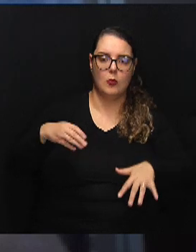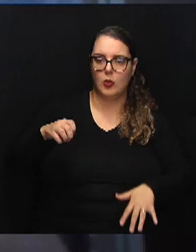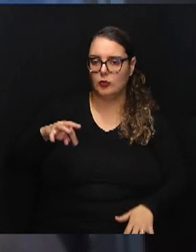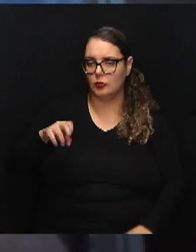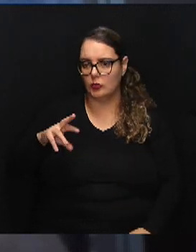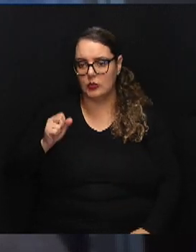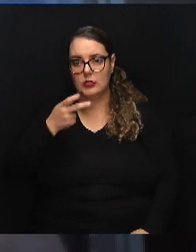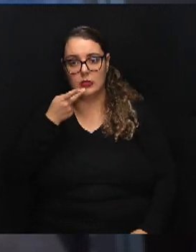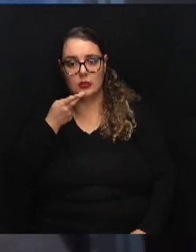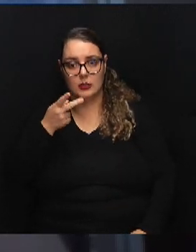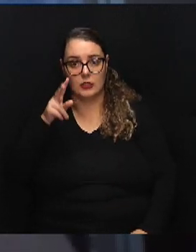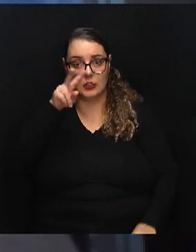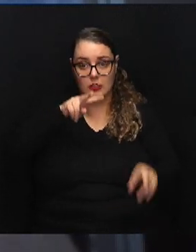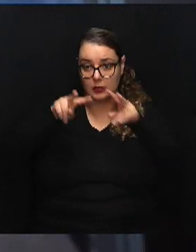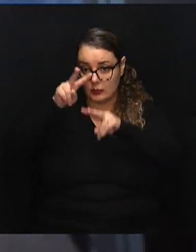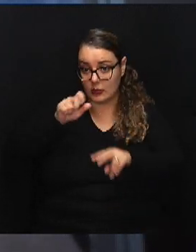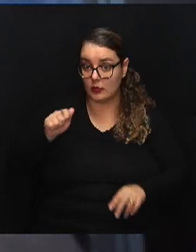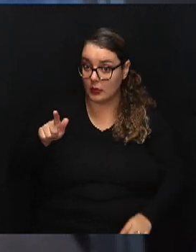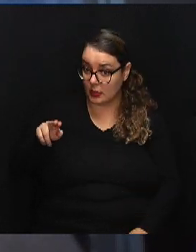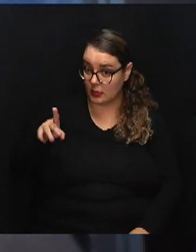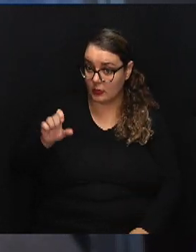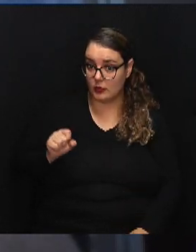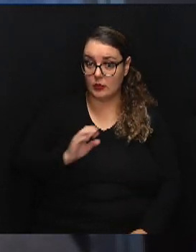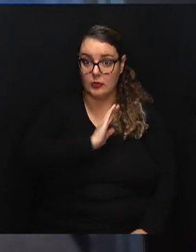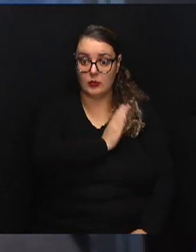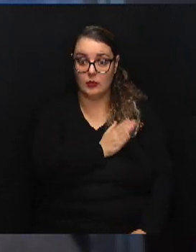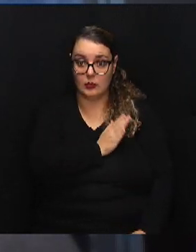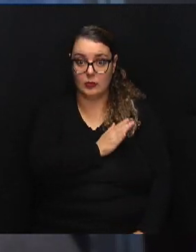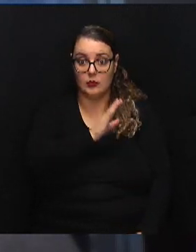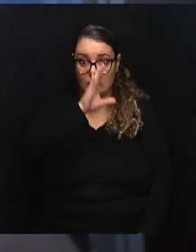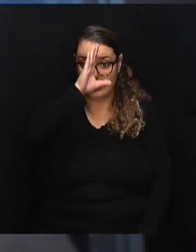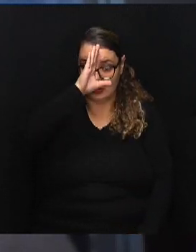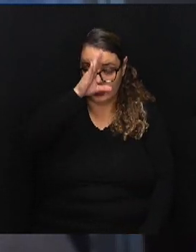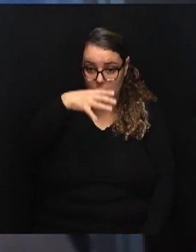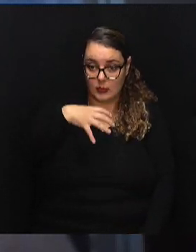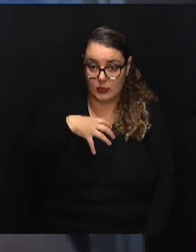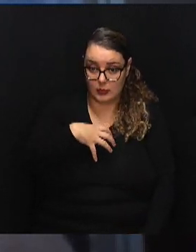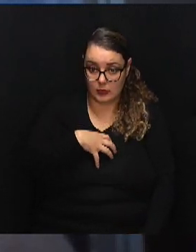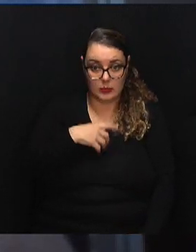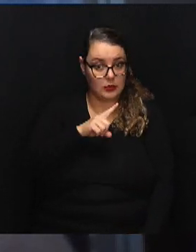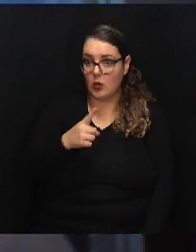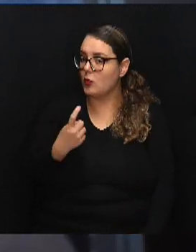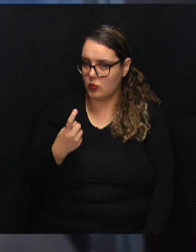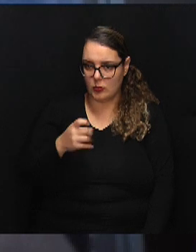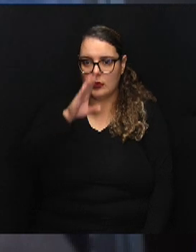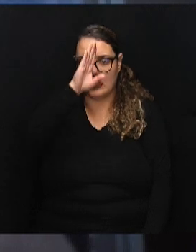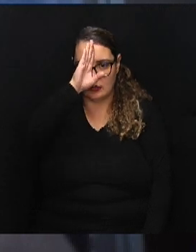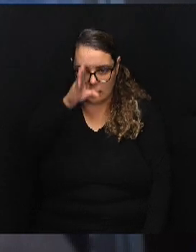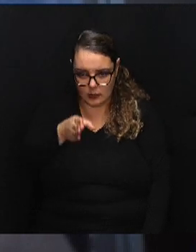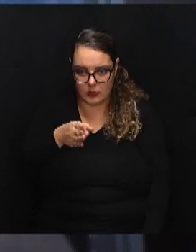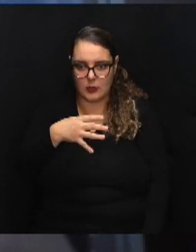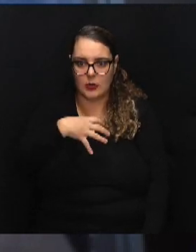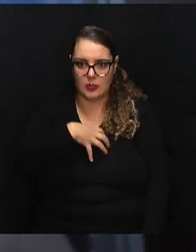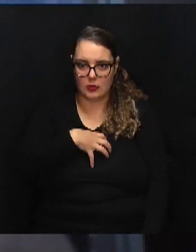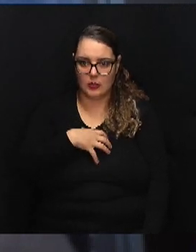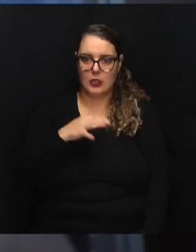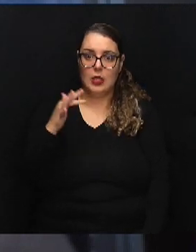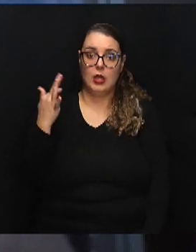na visão, agudas. O infarto, o principal sintoma, não o único, mas o principal sintoma é